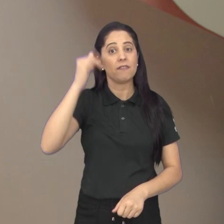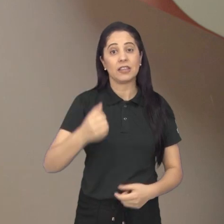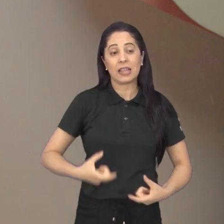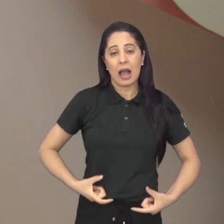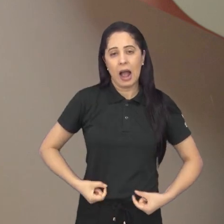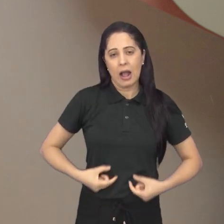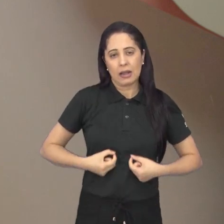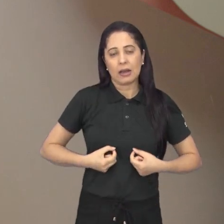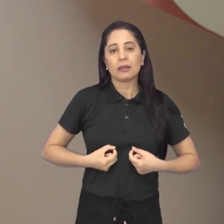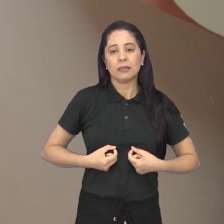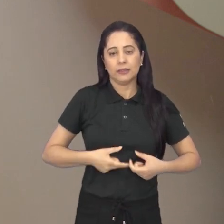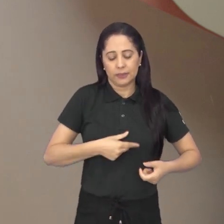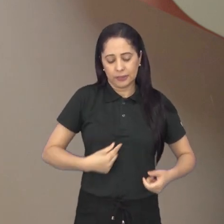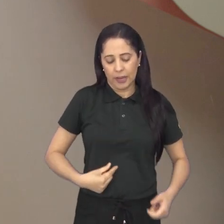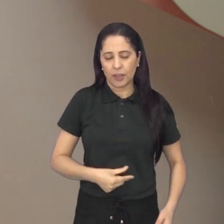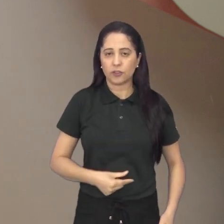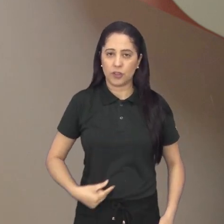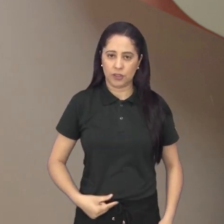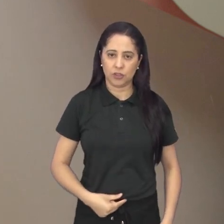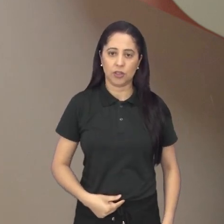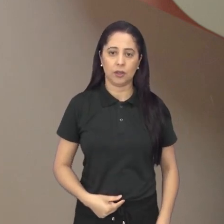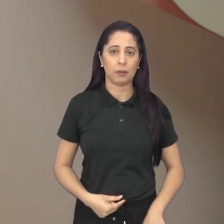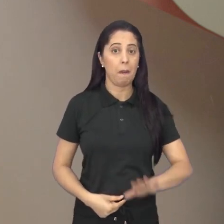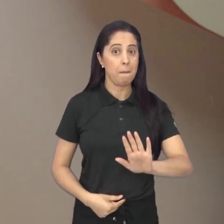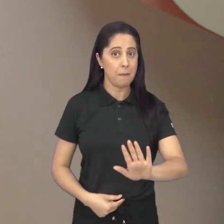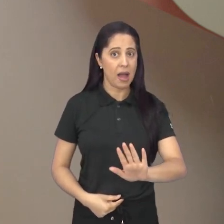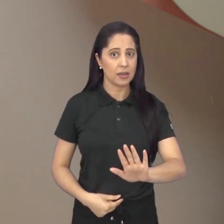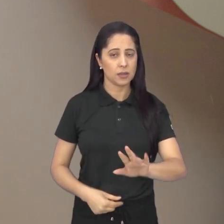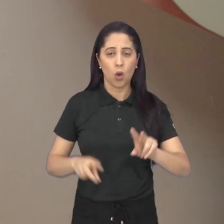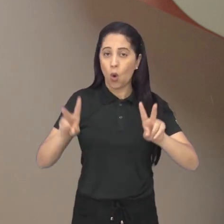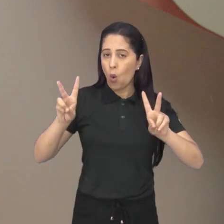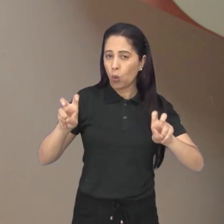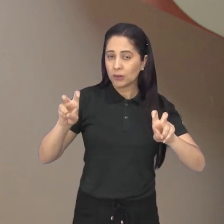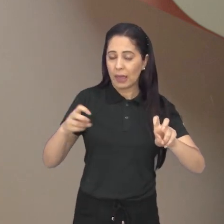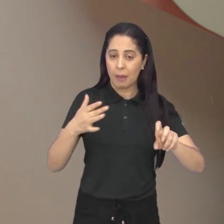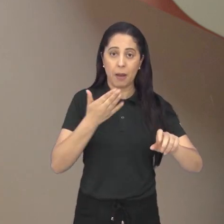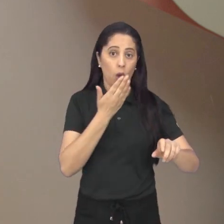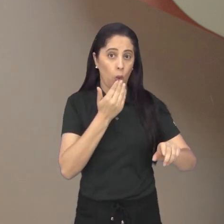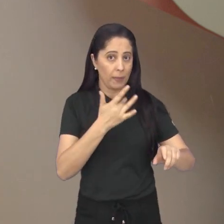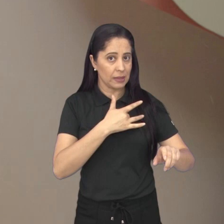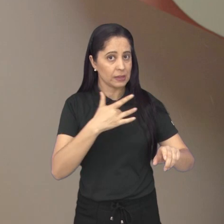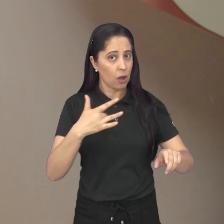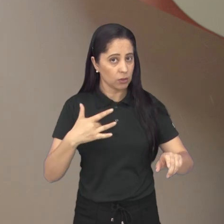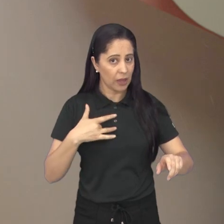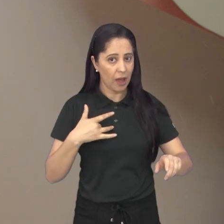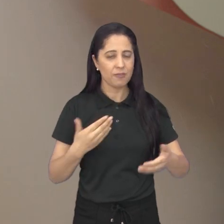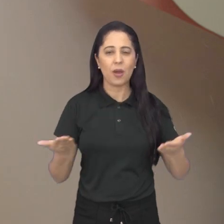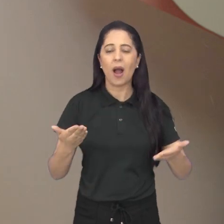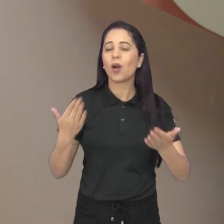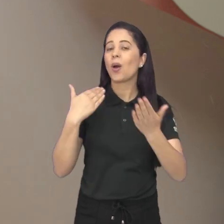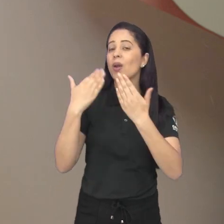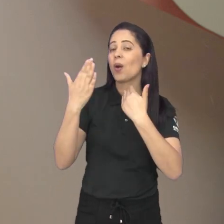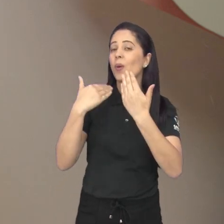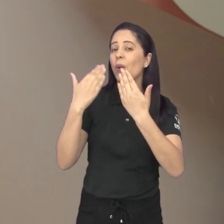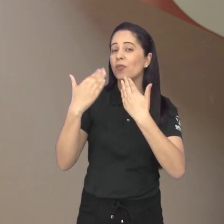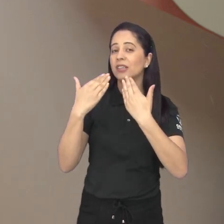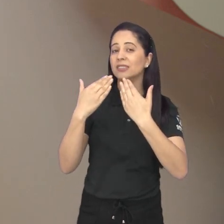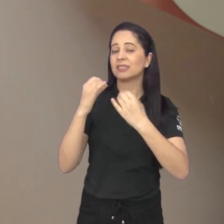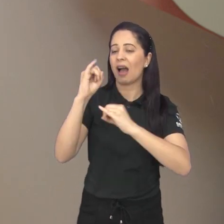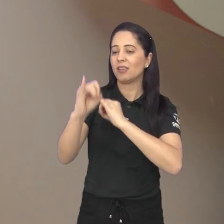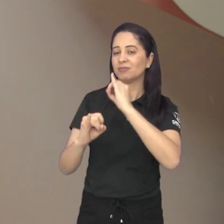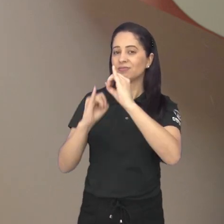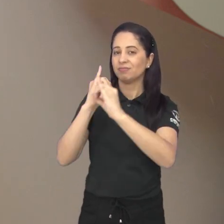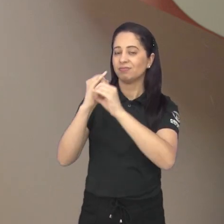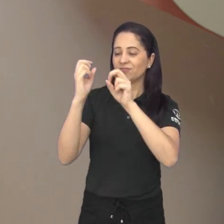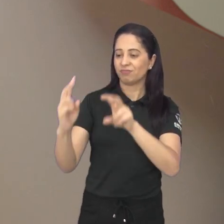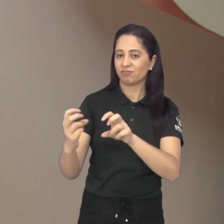de intestino e outras doenças, é claro. E já que o assunto é uma alimentação saudável, vamos conversar agora pela internet